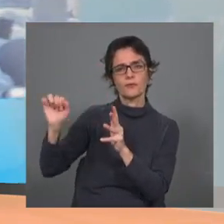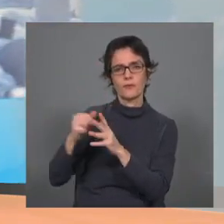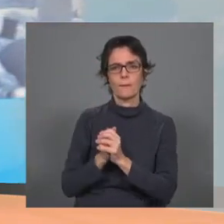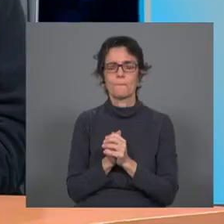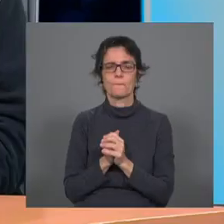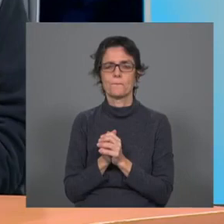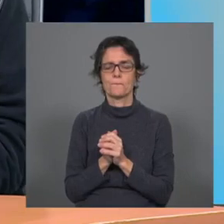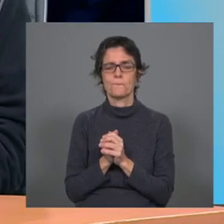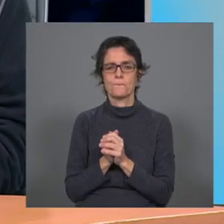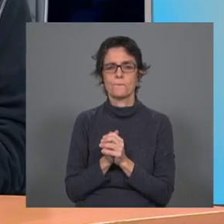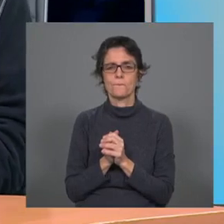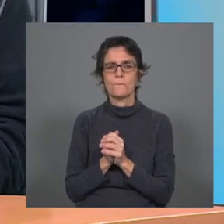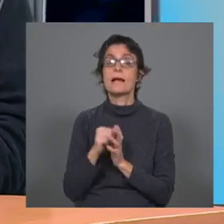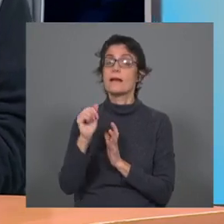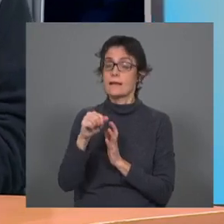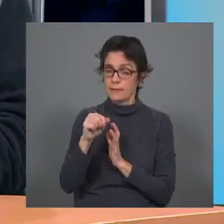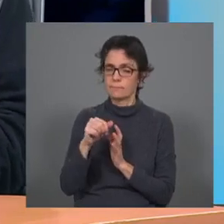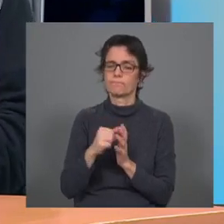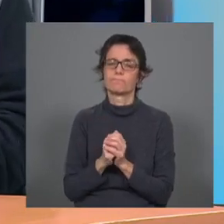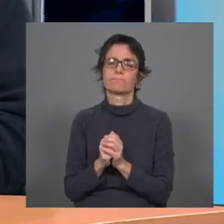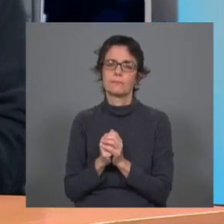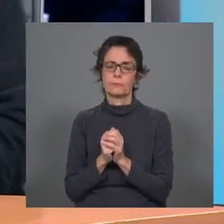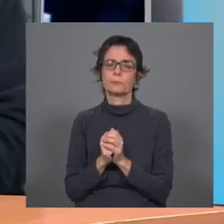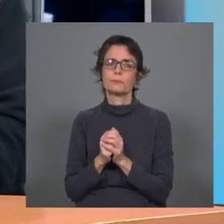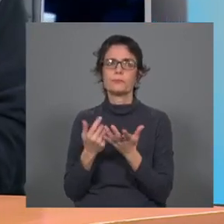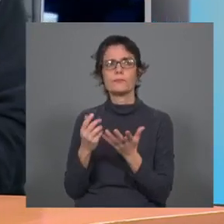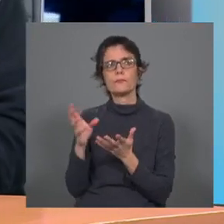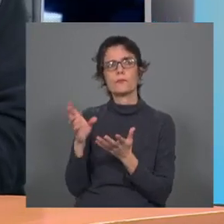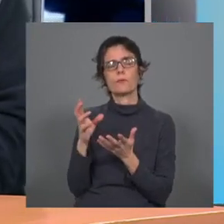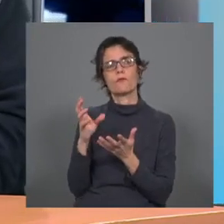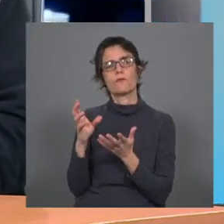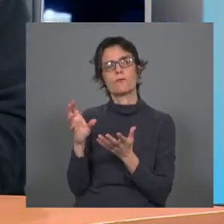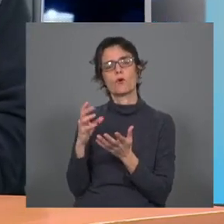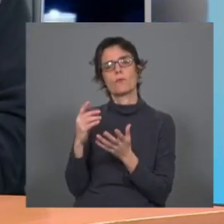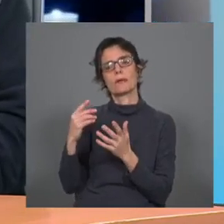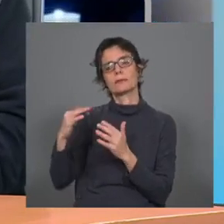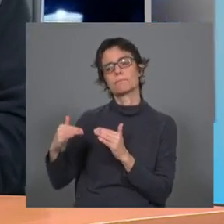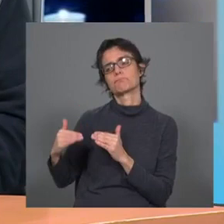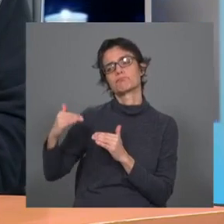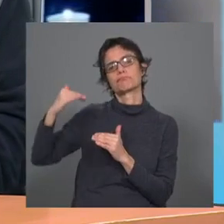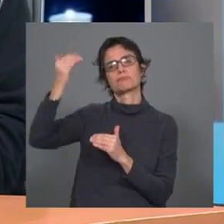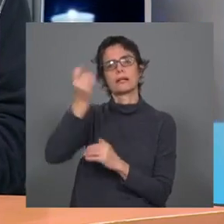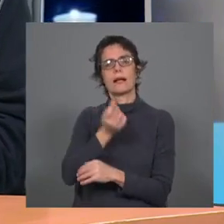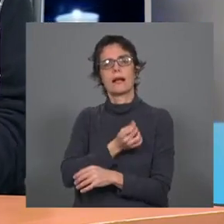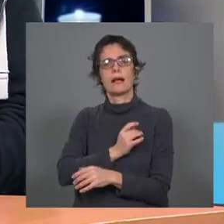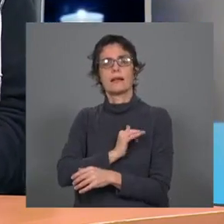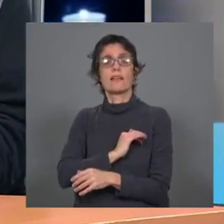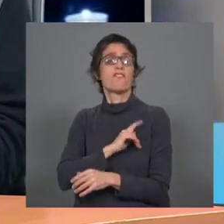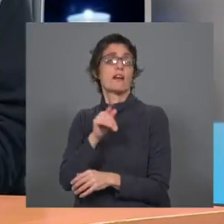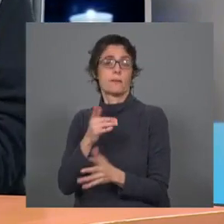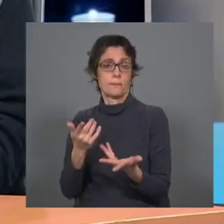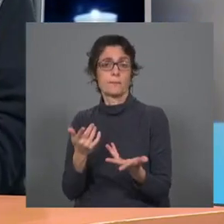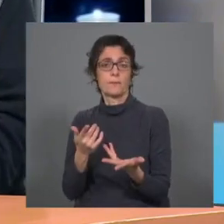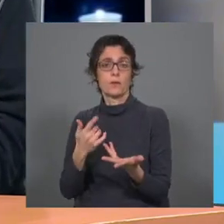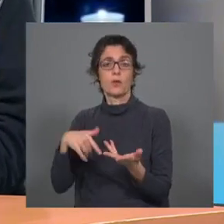É uma forma diferente de crescer na fé. Nós inspiramos muito nos nossos, nós chamamos-los